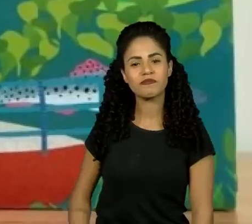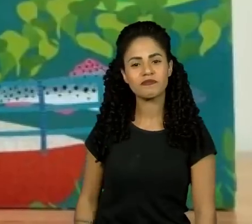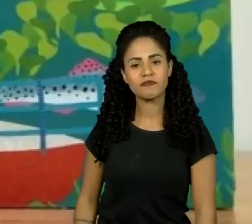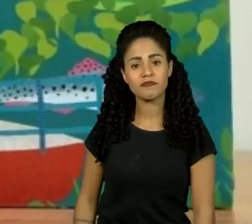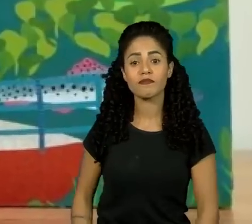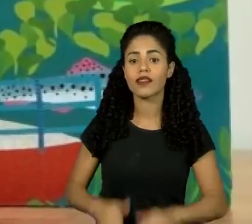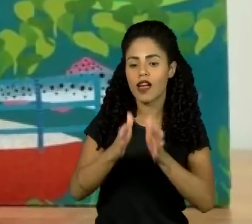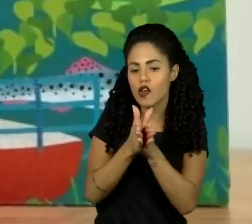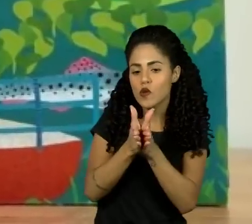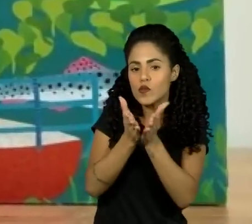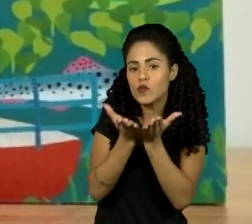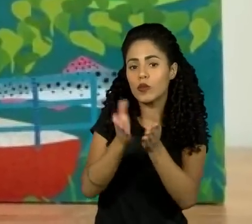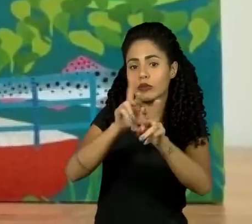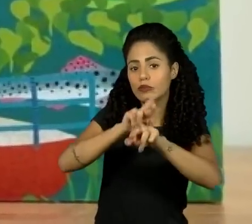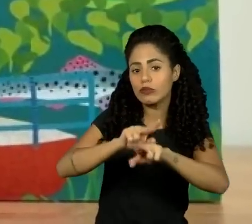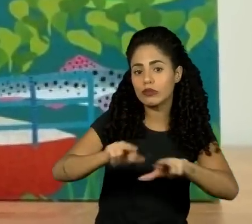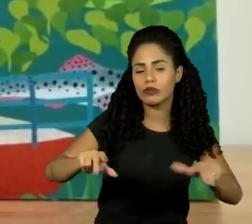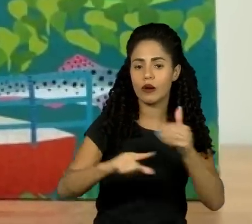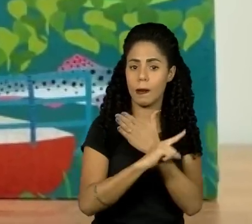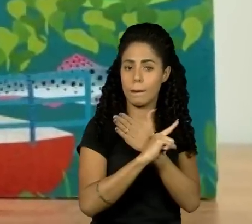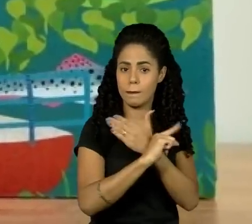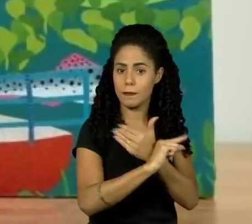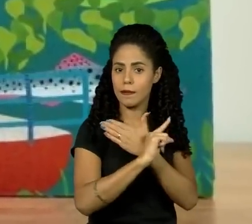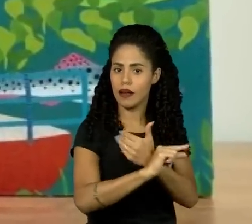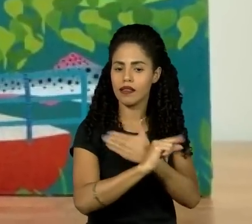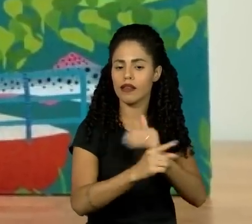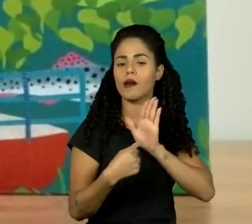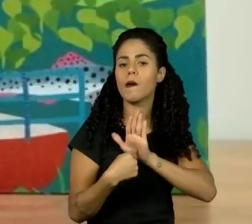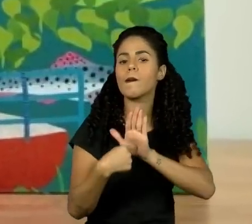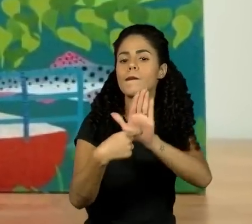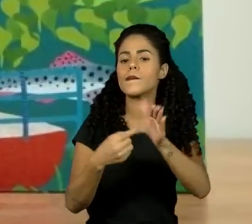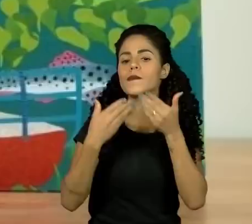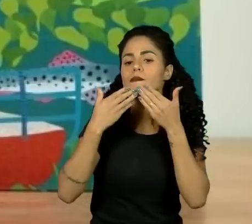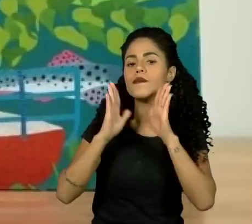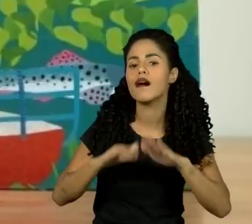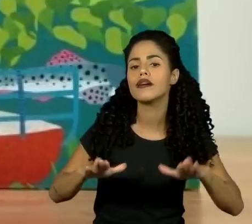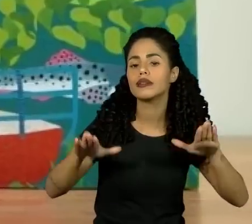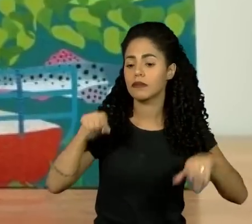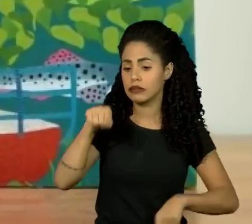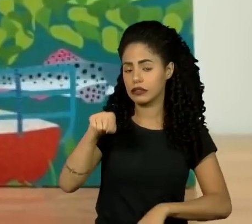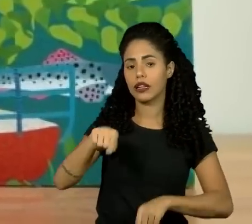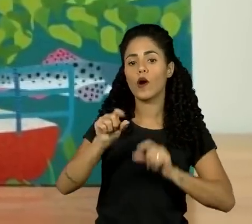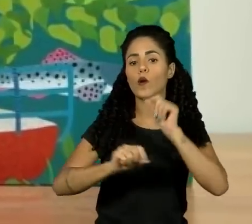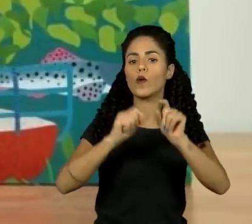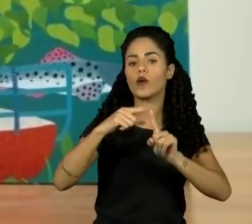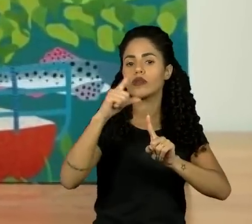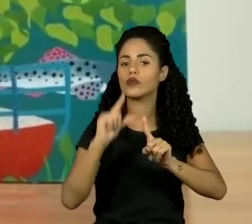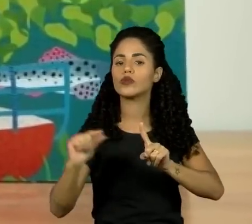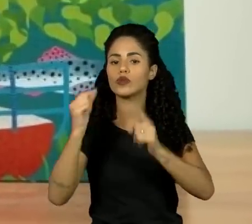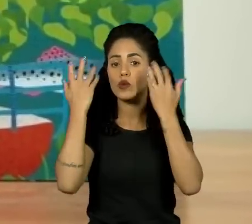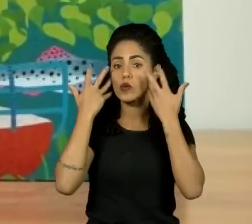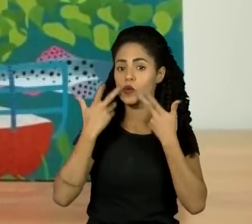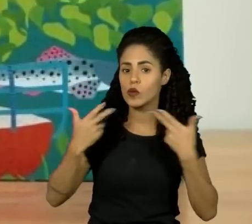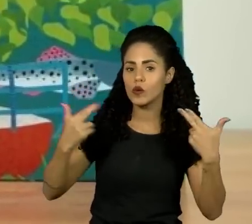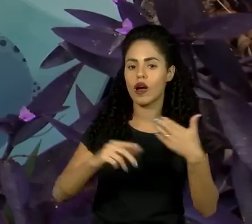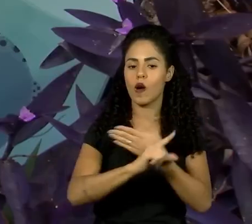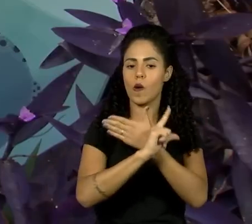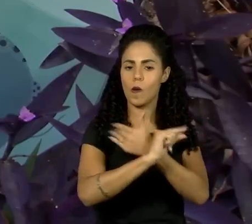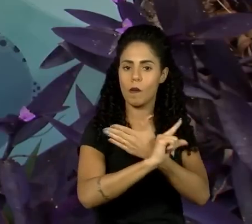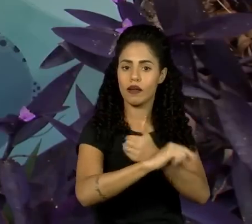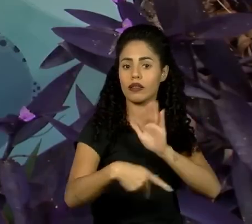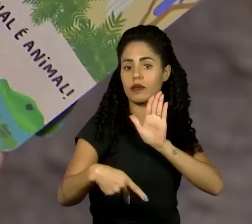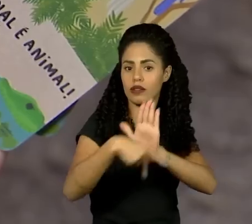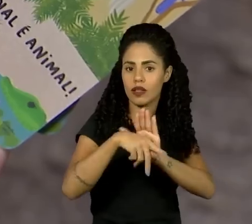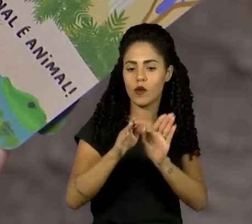A coleção Vozes do Pantanal apresenta ao público infantil a fauna do bioma. O kit O Pantanal é Animal